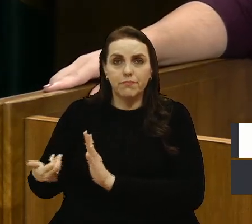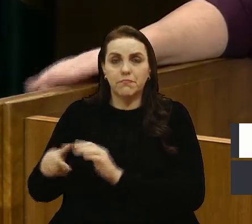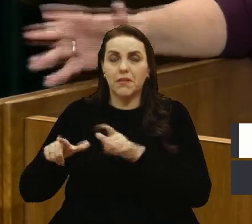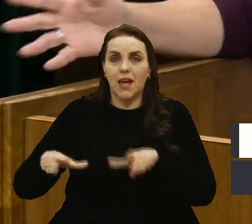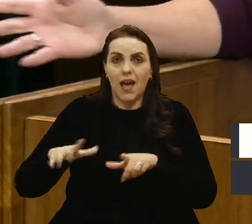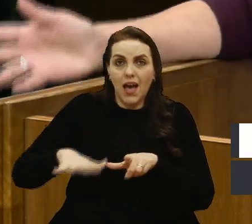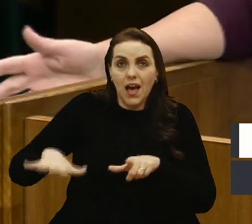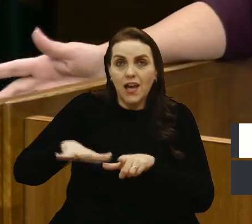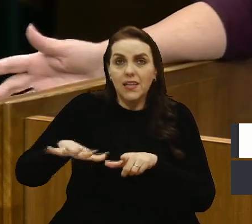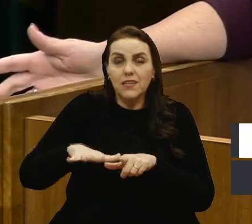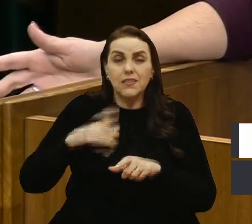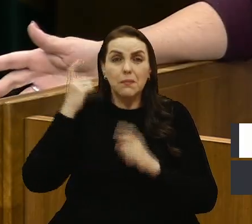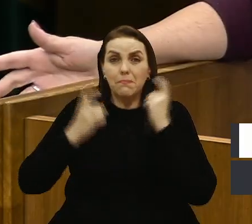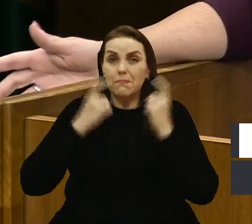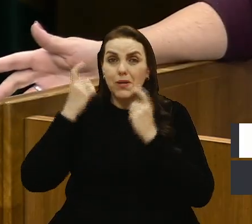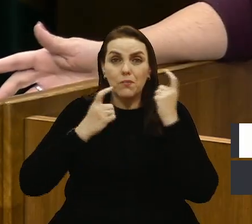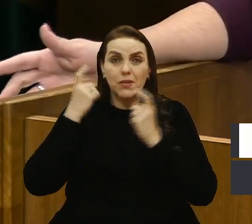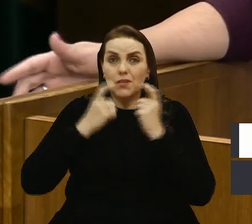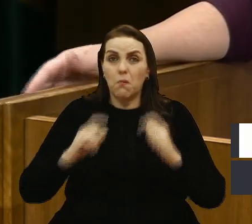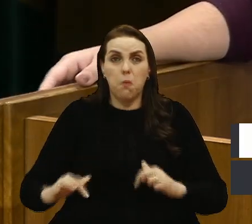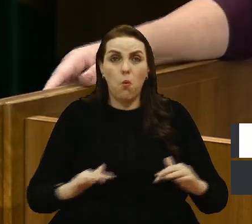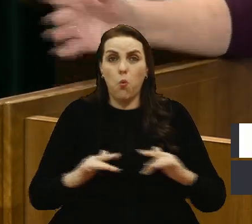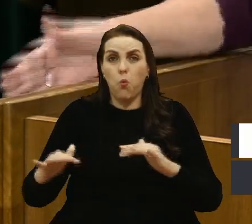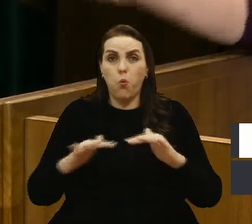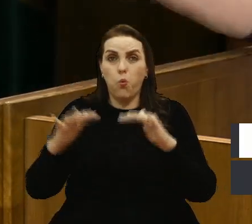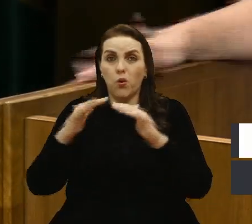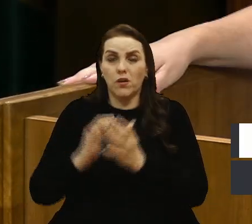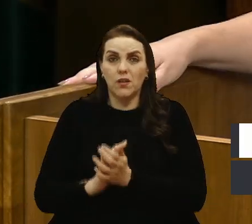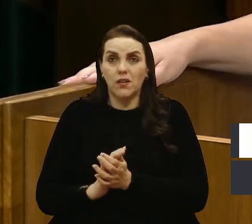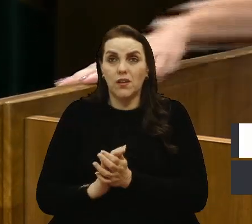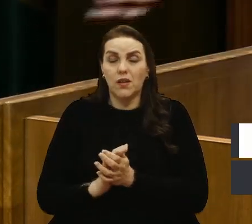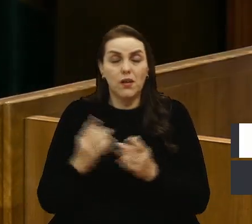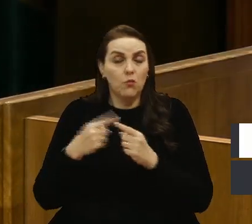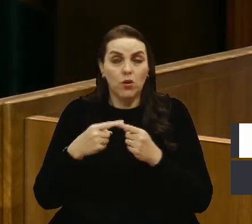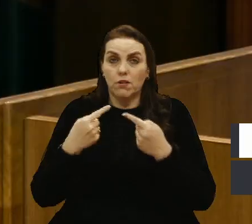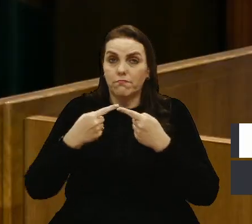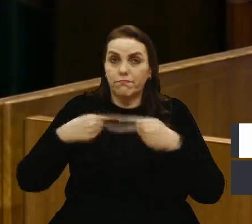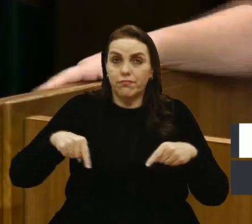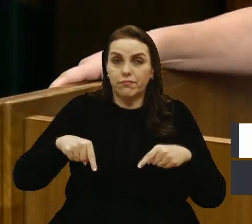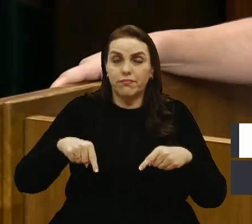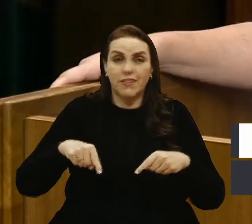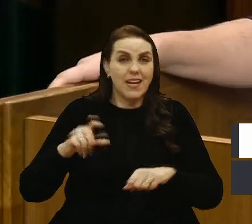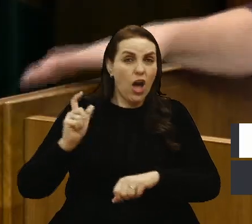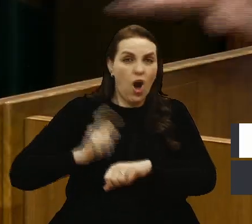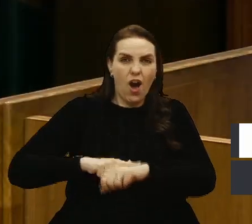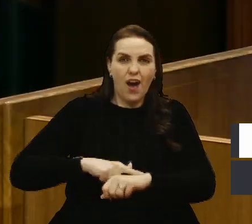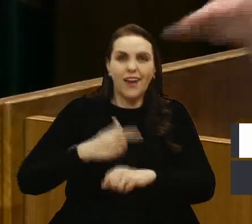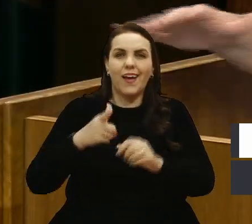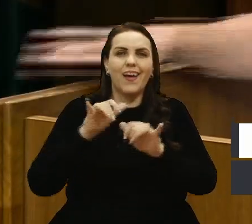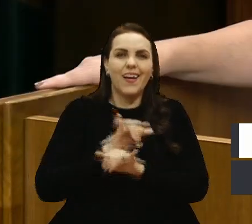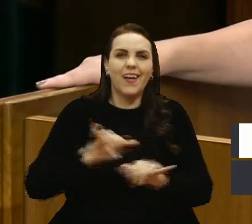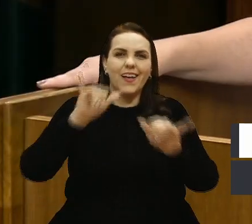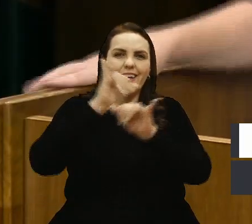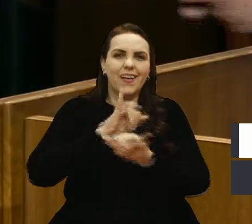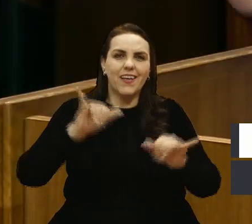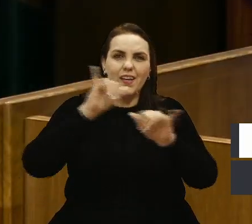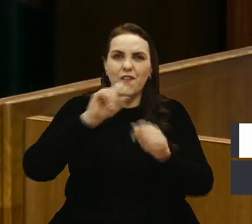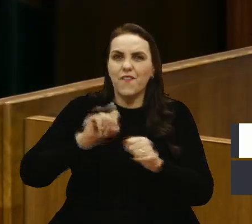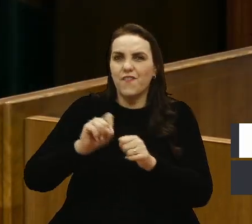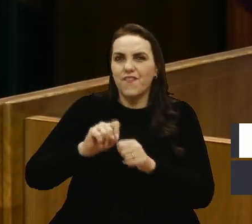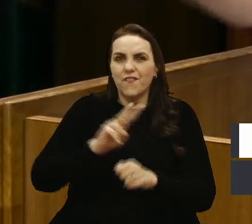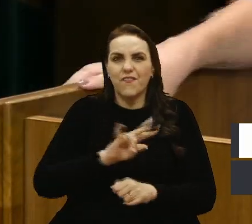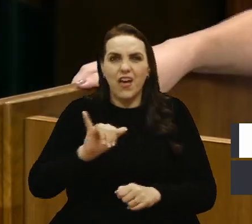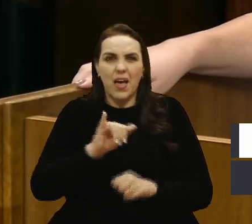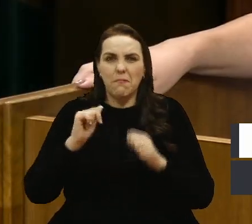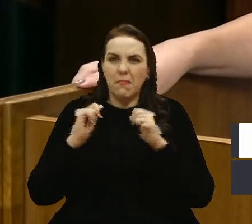áreas, são preocupações que a gente tem. Porque para lançar, são uns leão. para lançar milhares